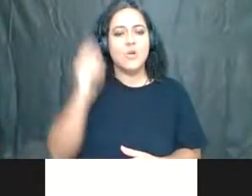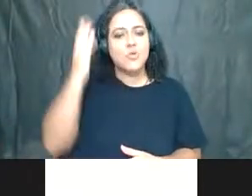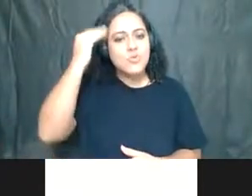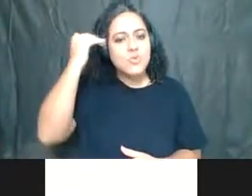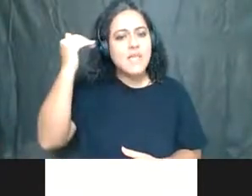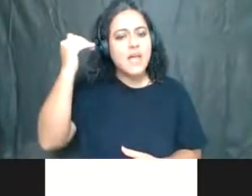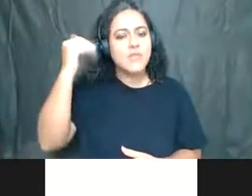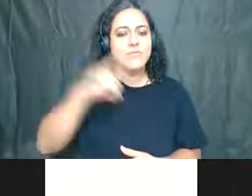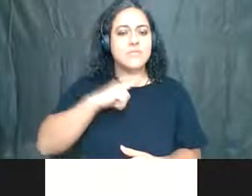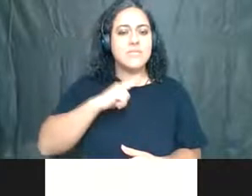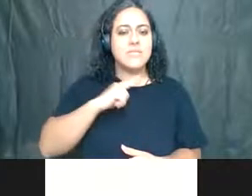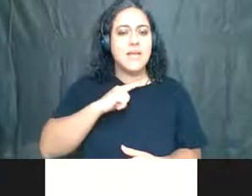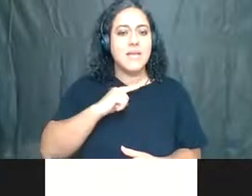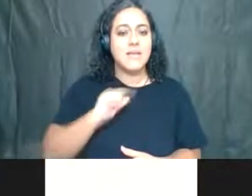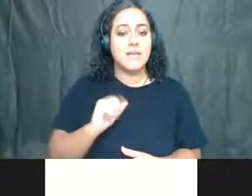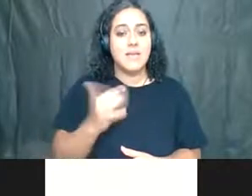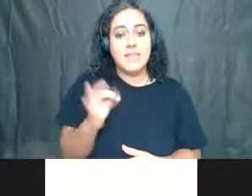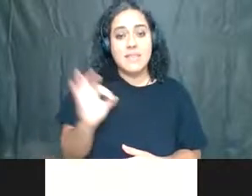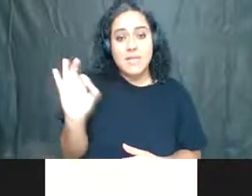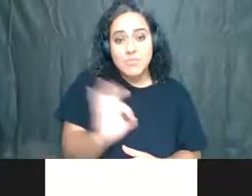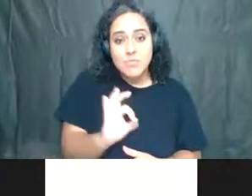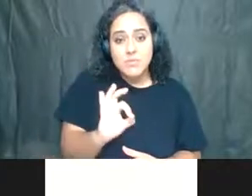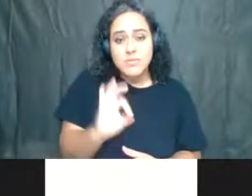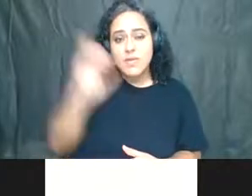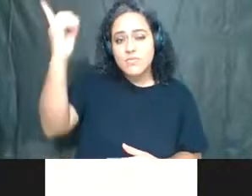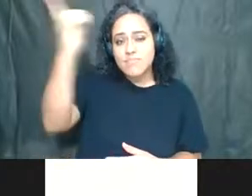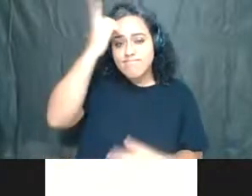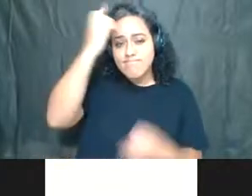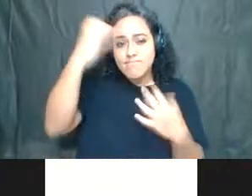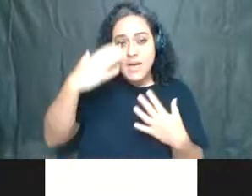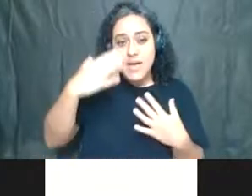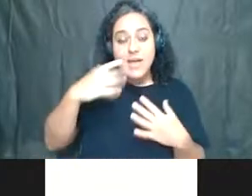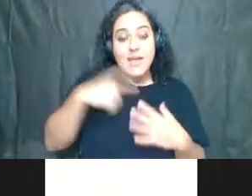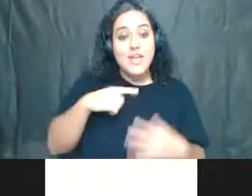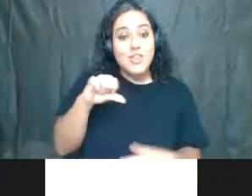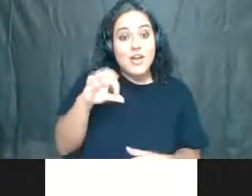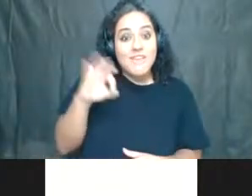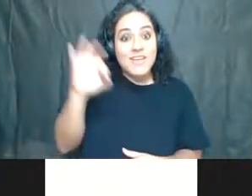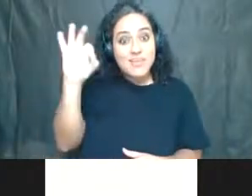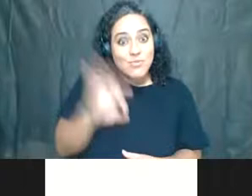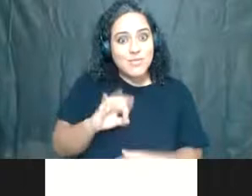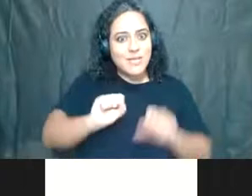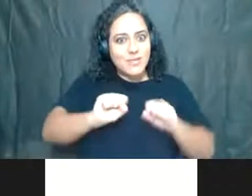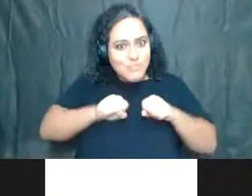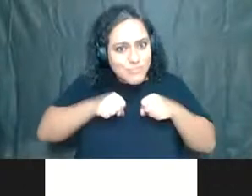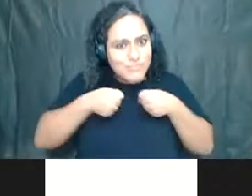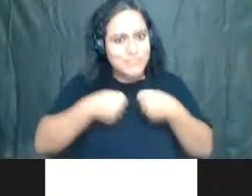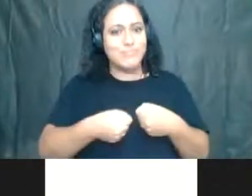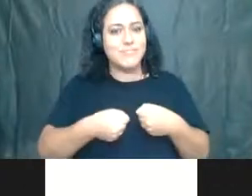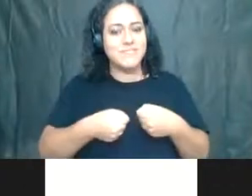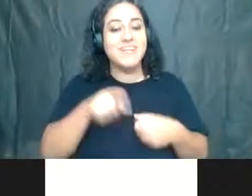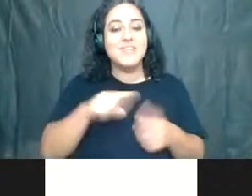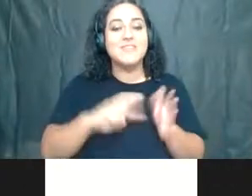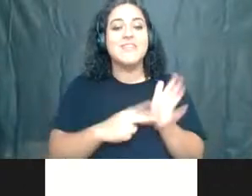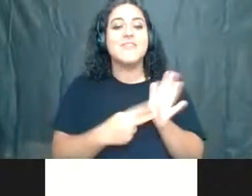constituído por 10% de inspiração e 90% de transpiração. Isso se refletiu no